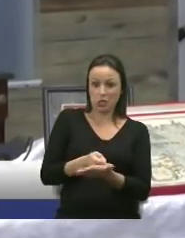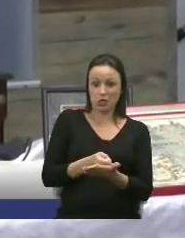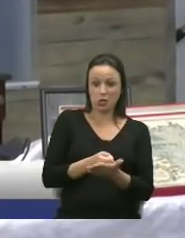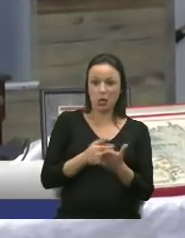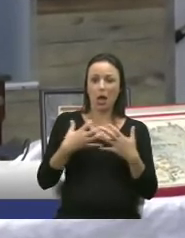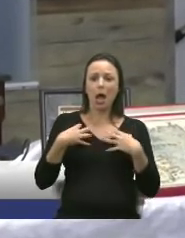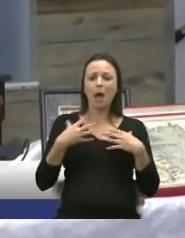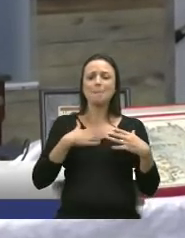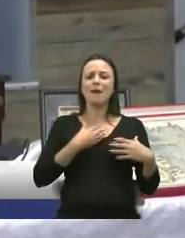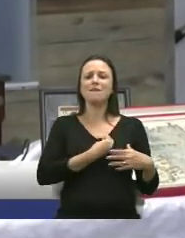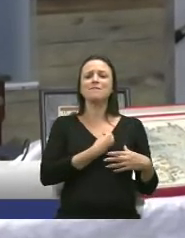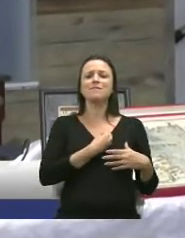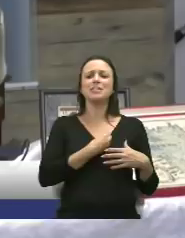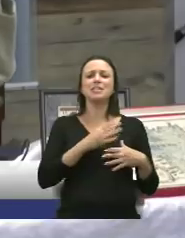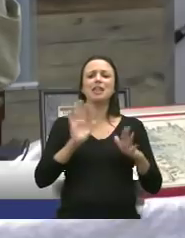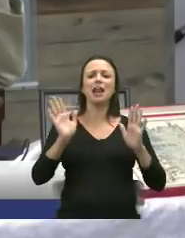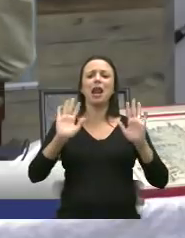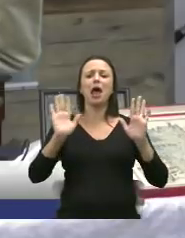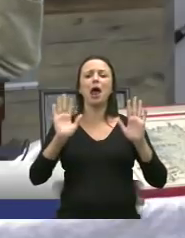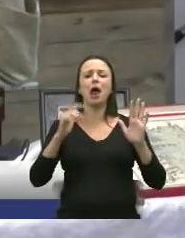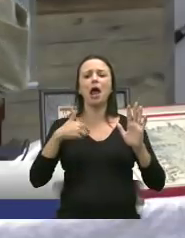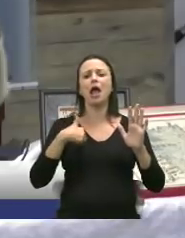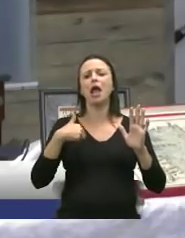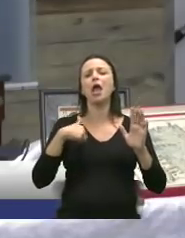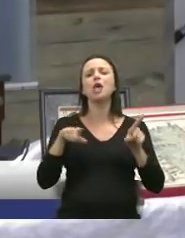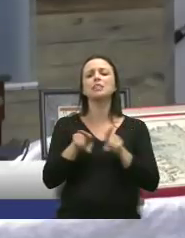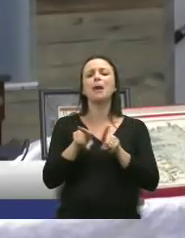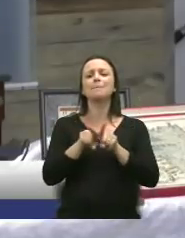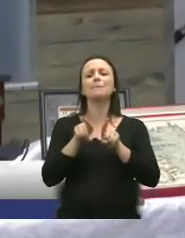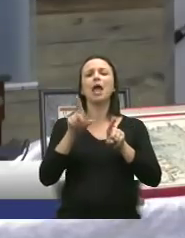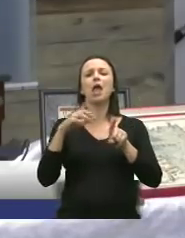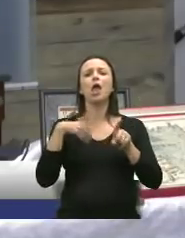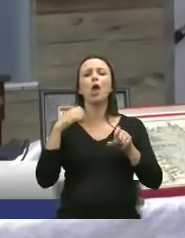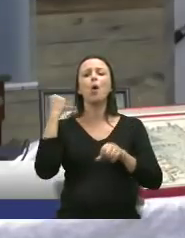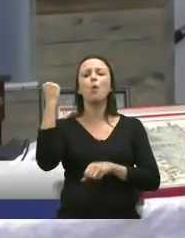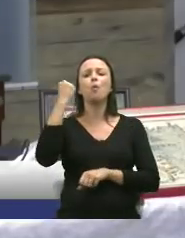vida, grita: não, peraí, eu também sou comunista.